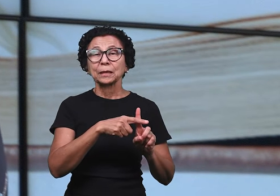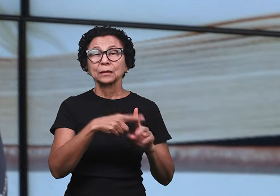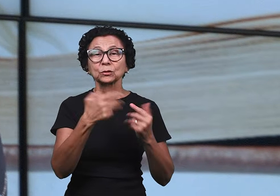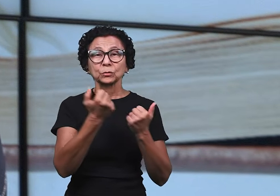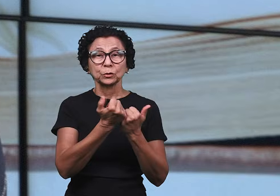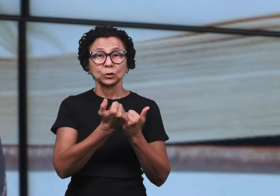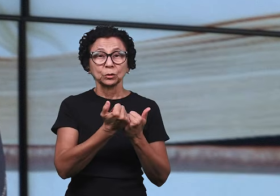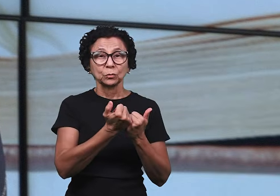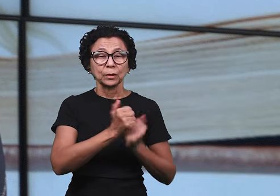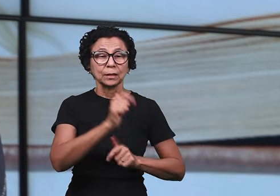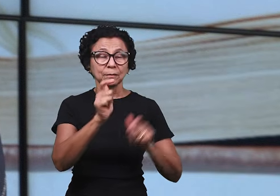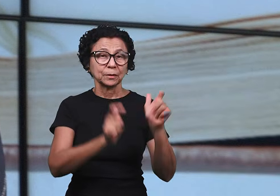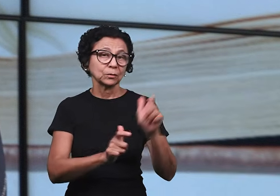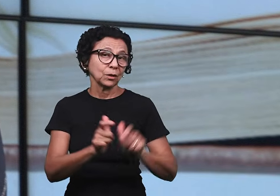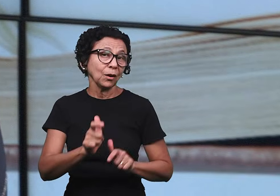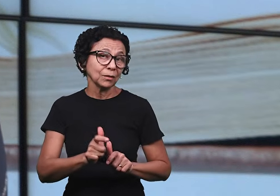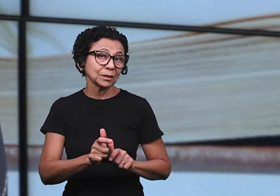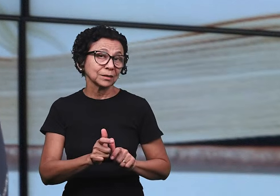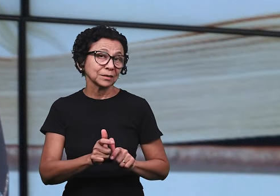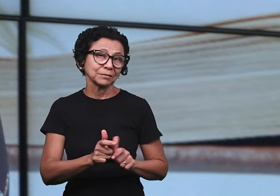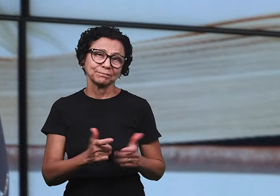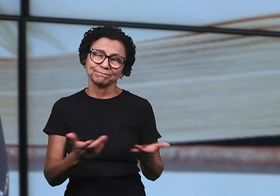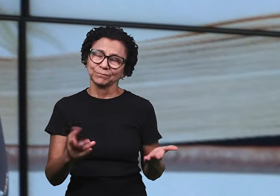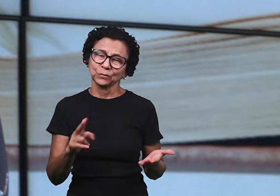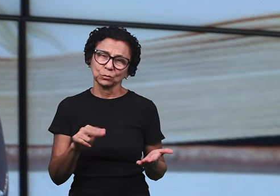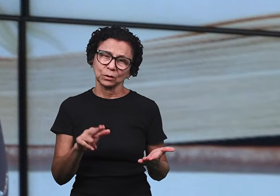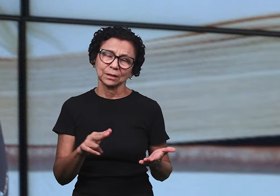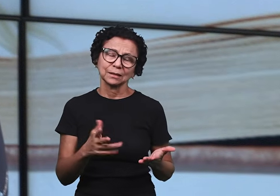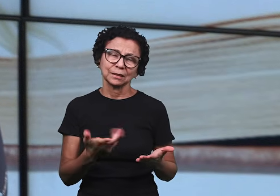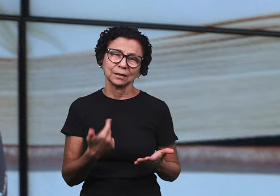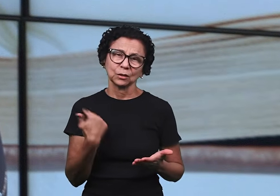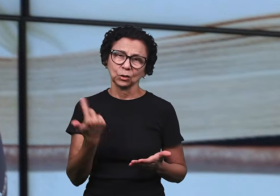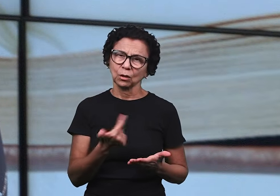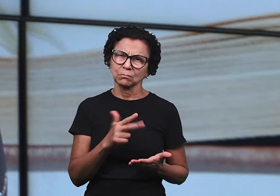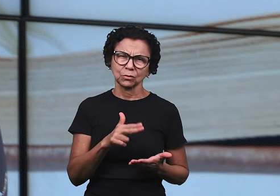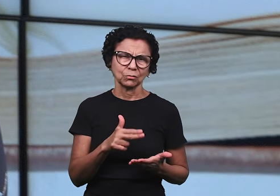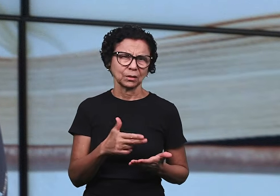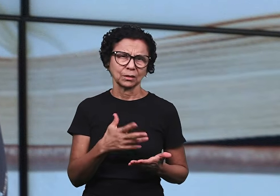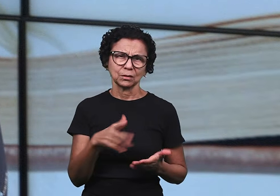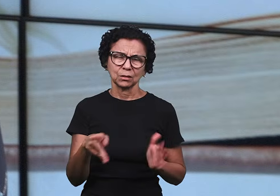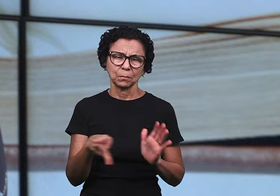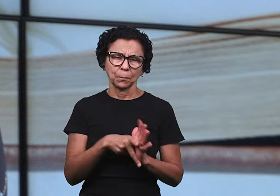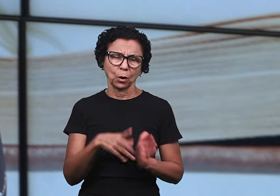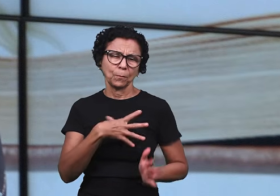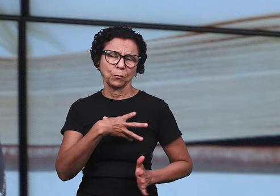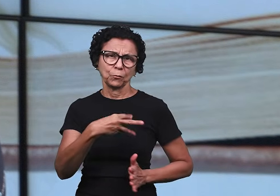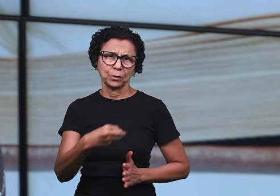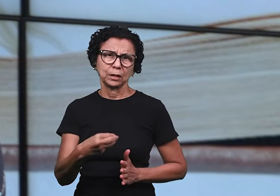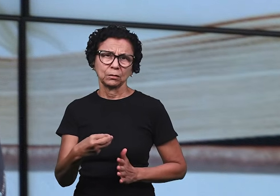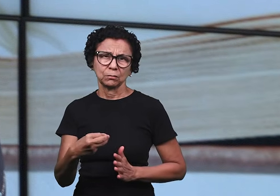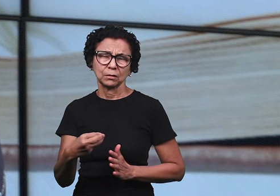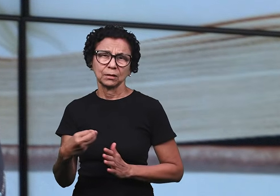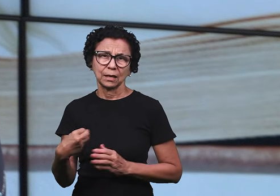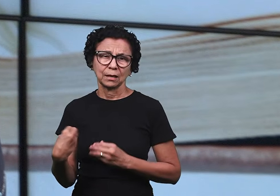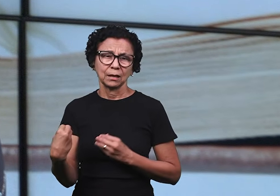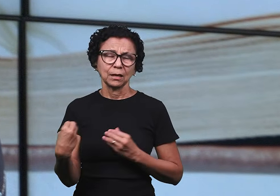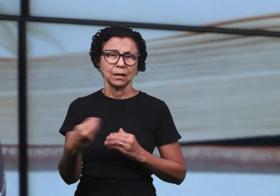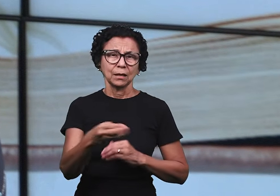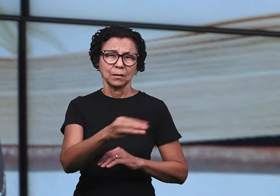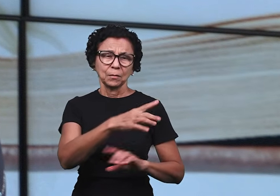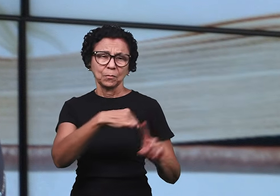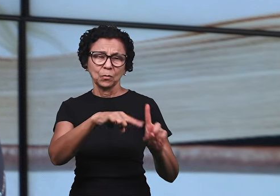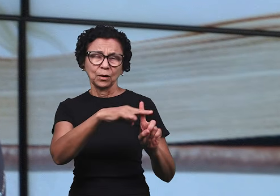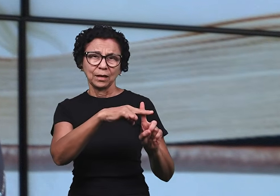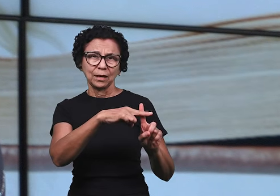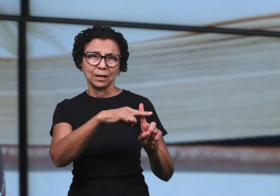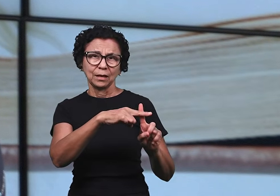Ele entregou o seu próprio Filho para morrer pelo nosso pecado. Então, é esse relacionamento de pai. E